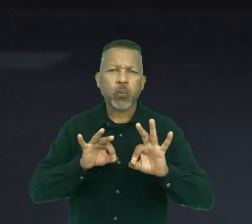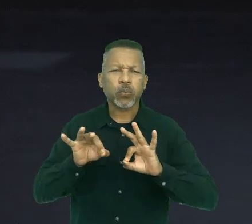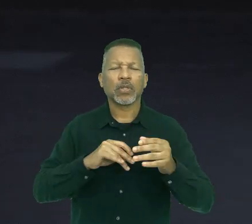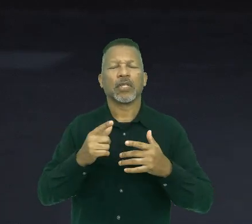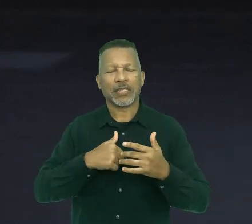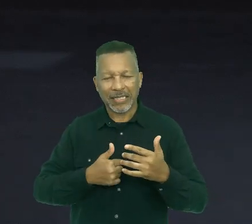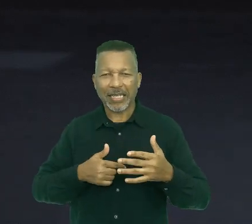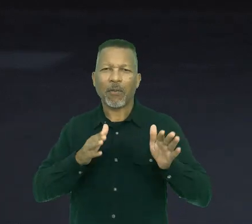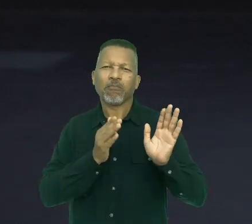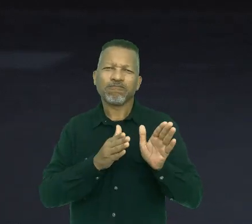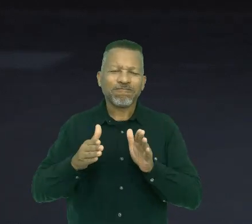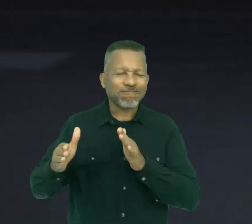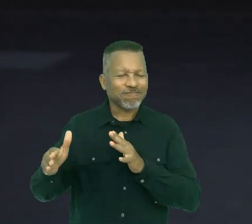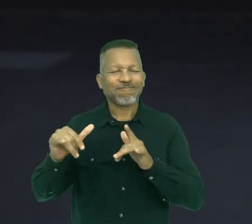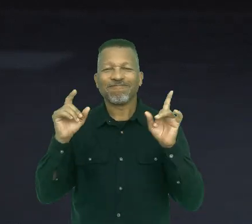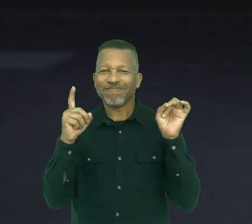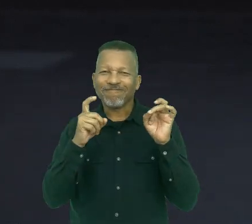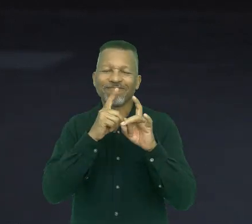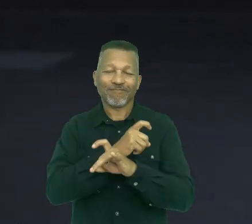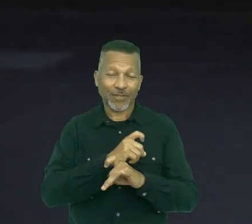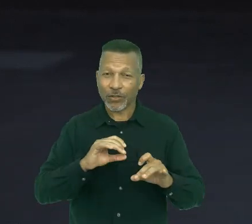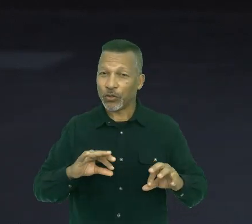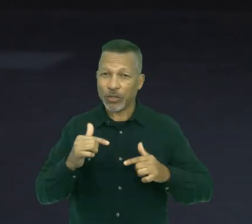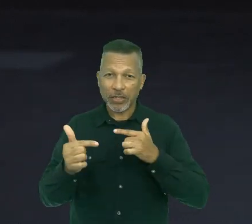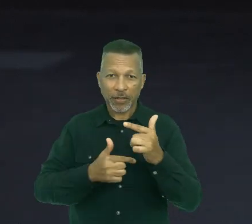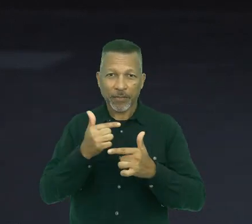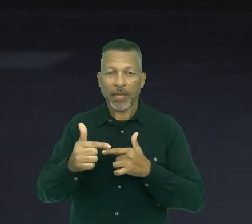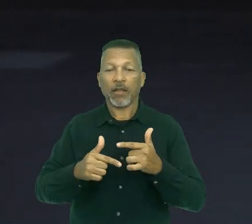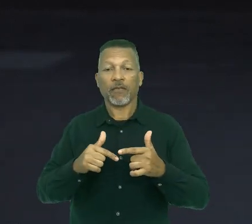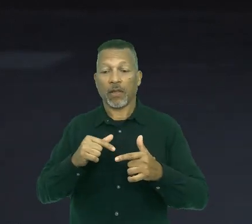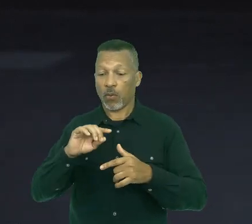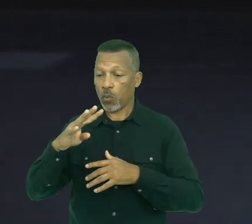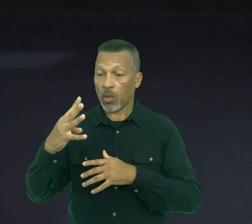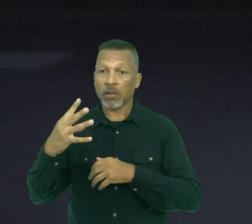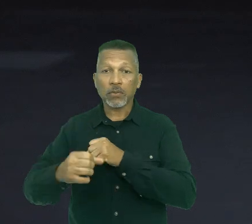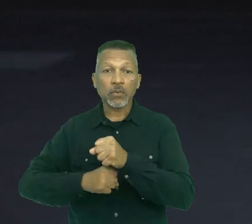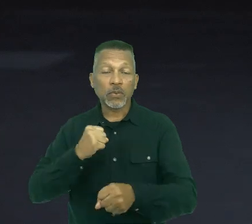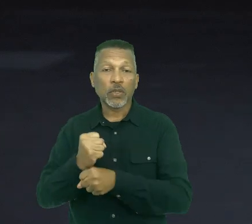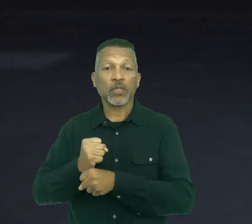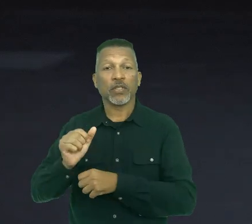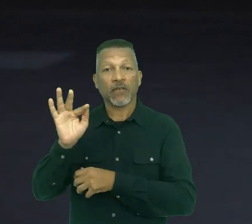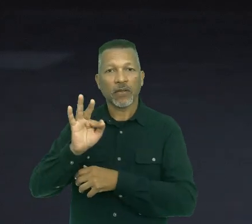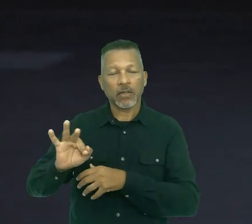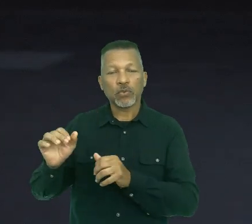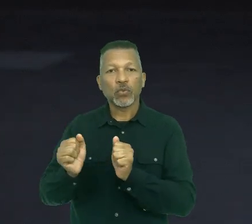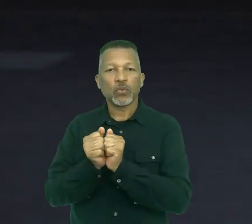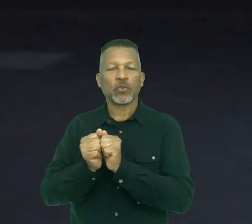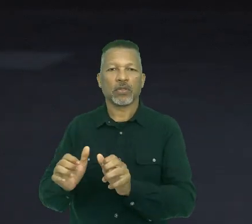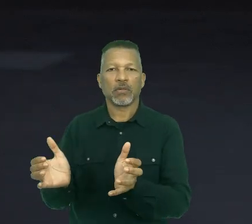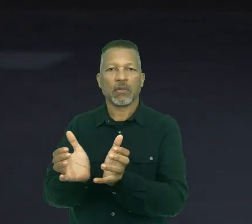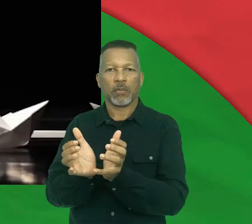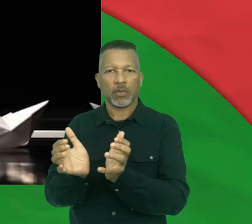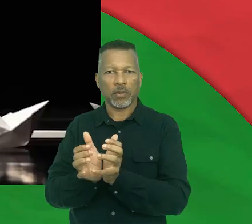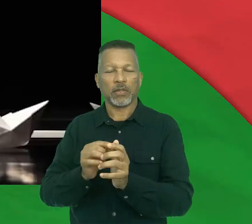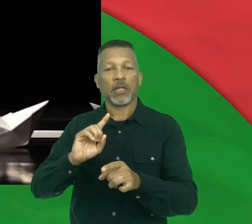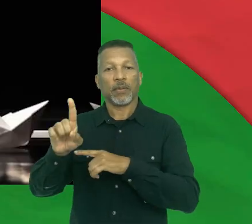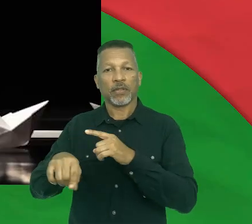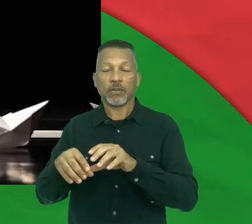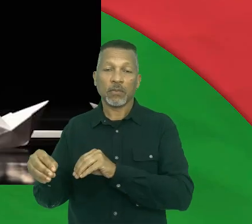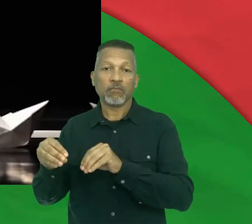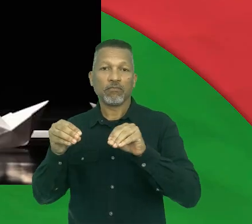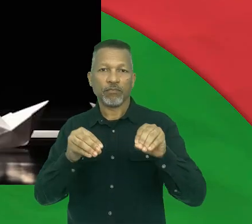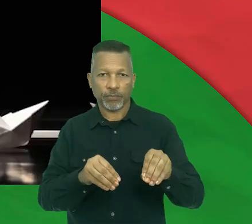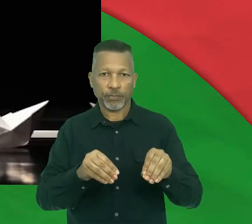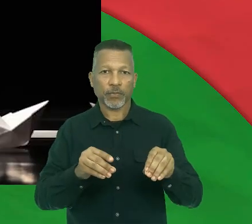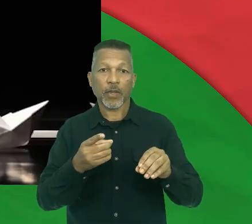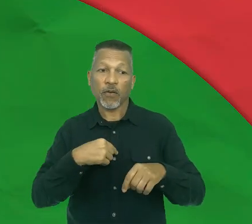bem completo de trabalho. E eu passei os 4 anos de faculdade fazendo parte desse grupo. Depois a gente fundou uma outra companhia. Eu